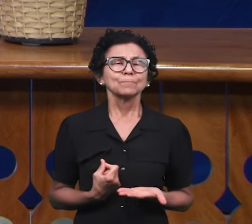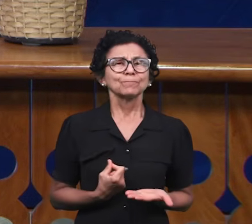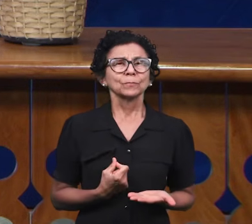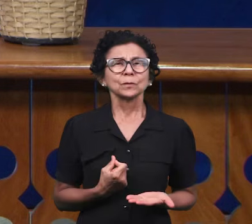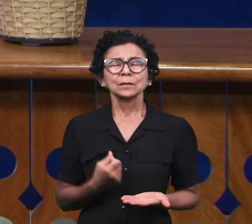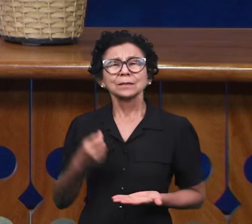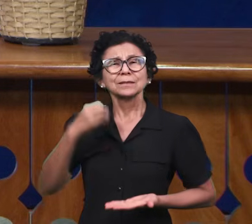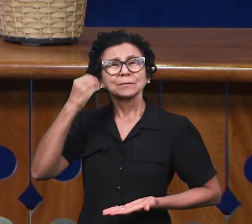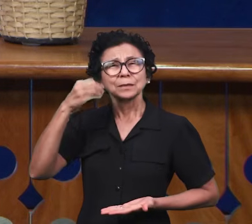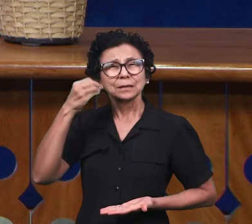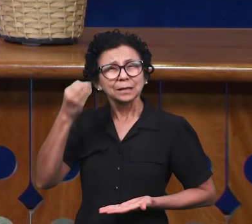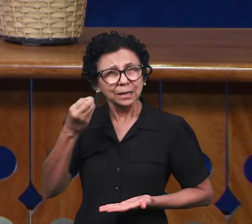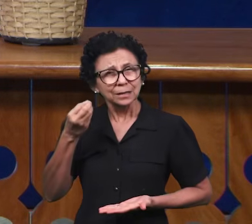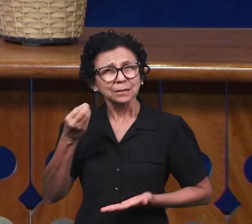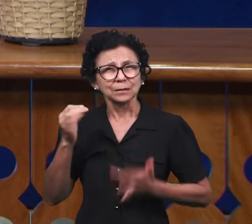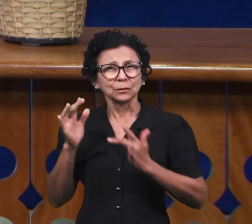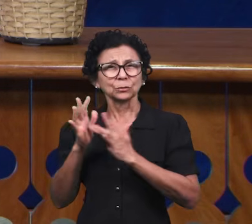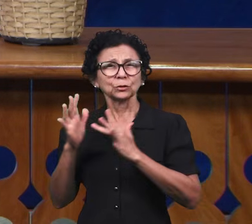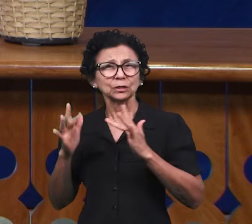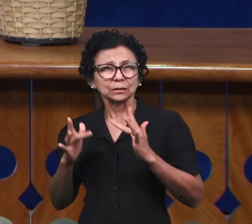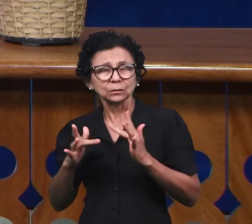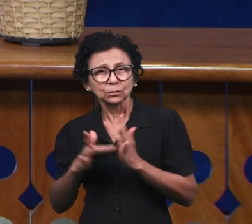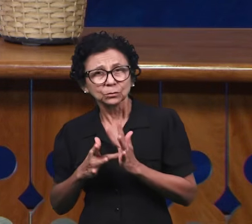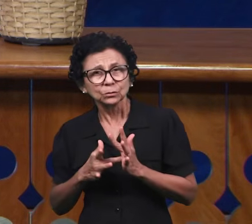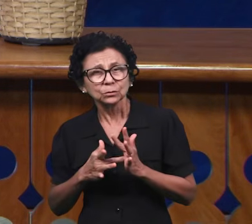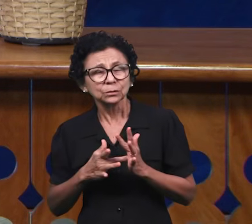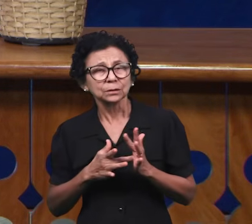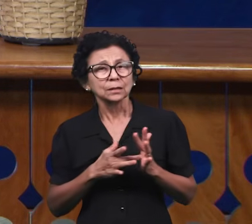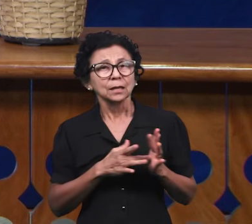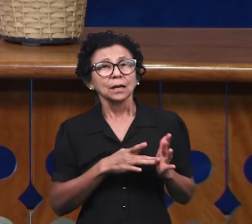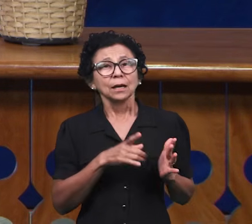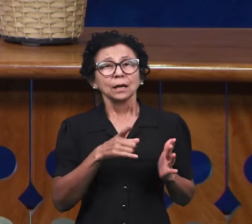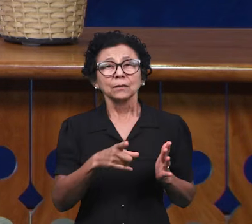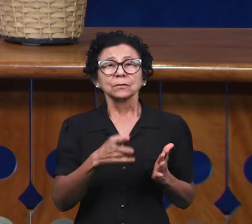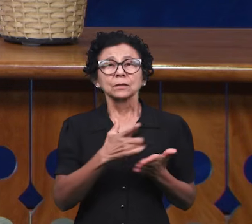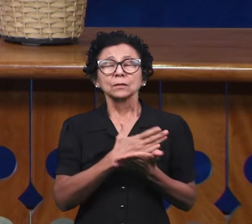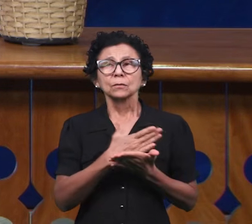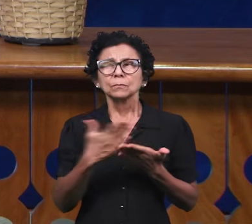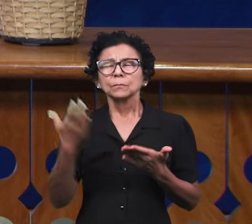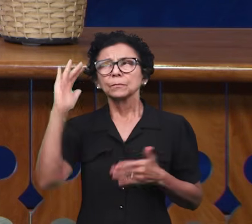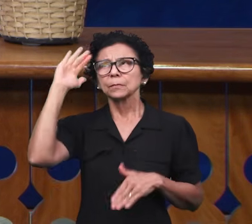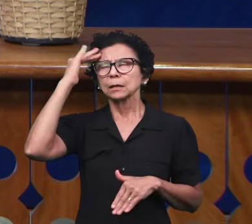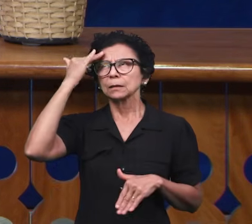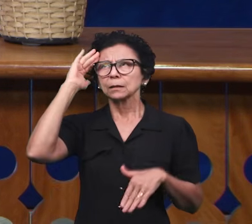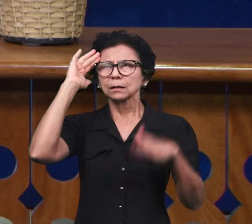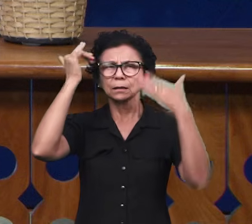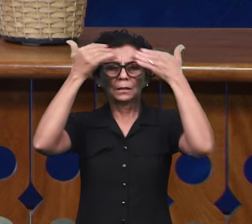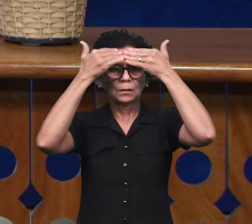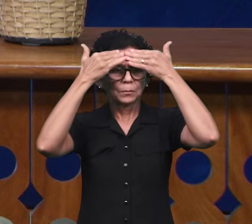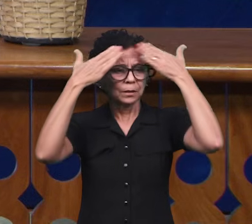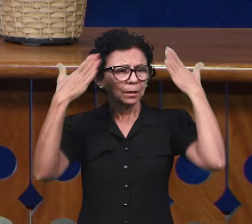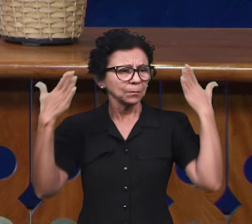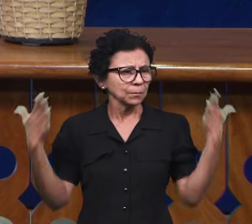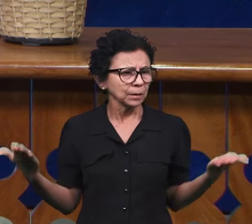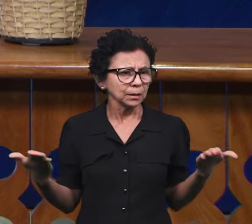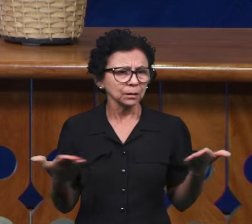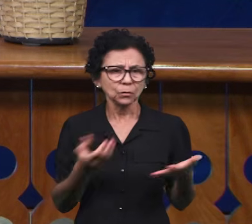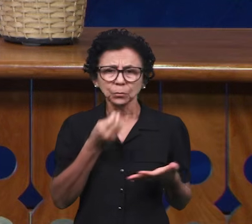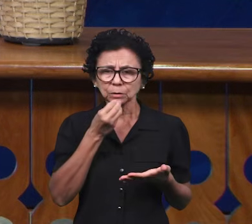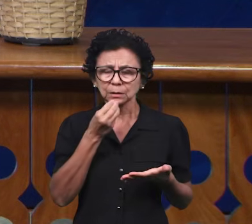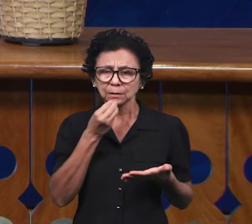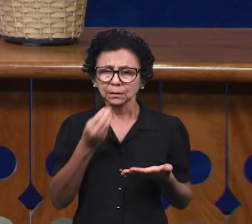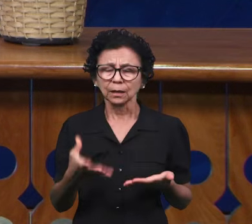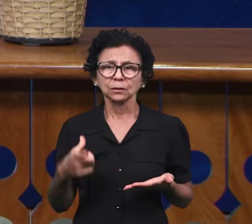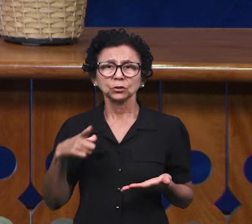encontra com o Senhor Jesus, quando ele tem o seu encontro, ele passa a compreender o que é a oportunidade de uma vida